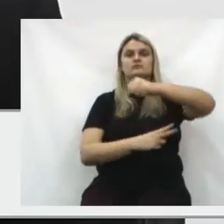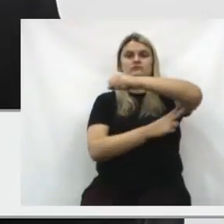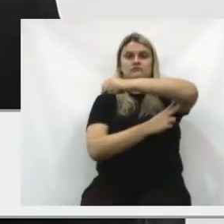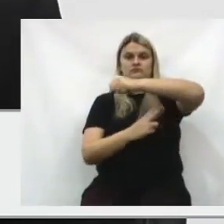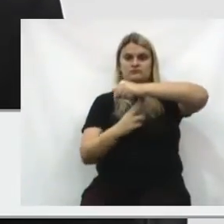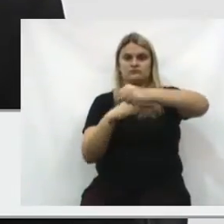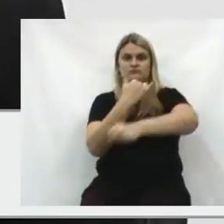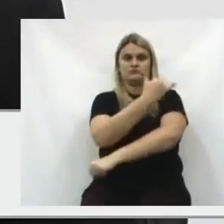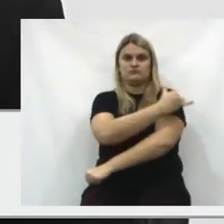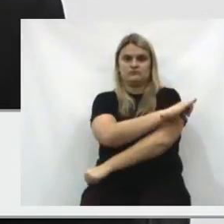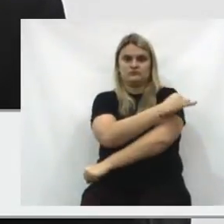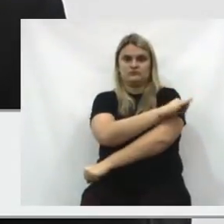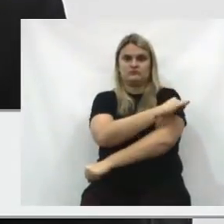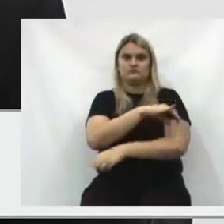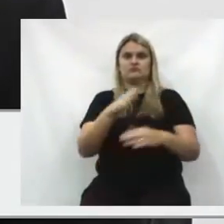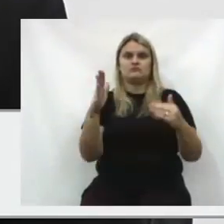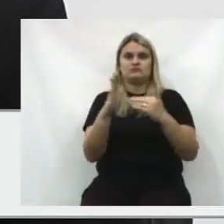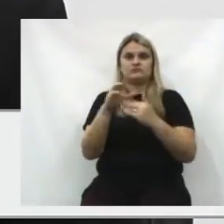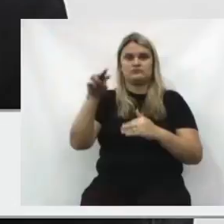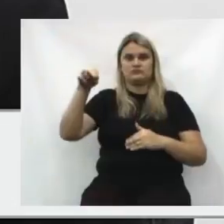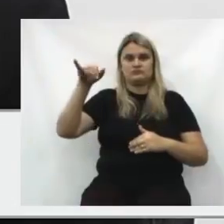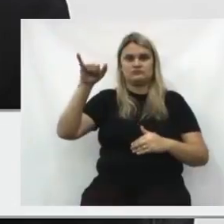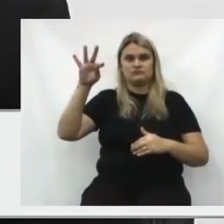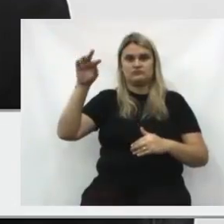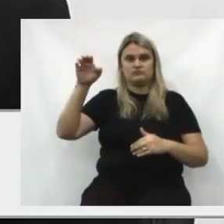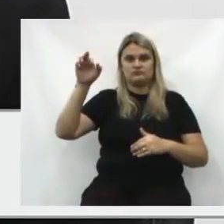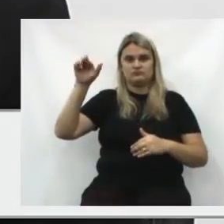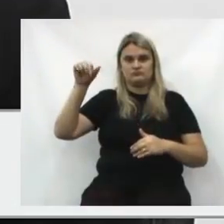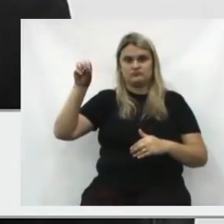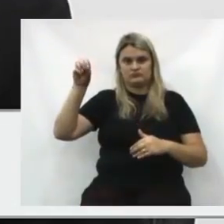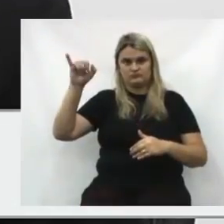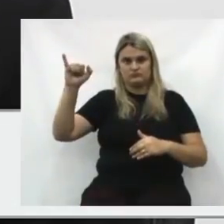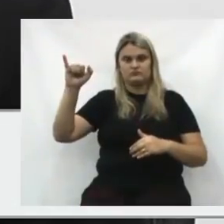da ponte Rio-Niterói, foram através de